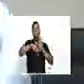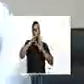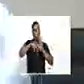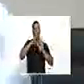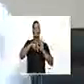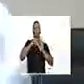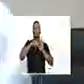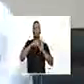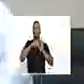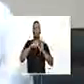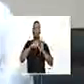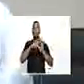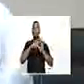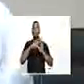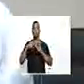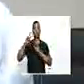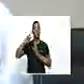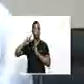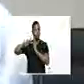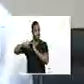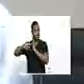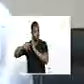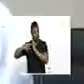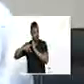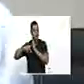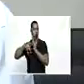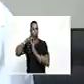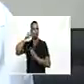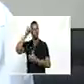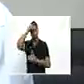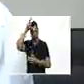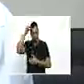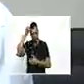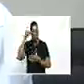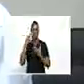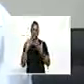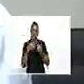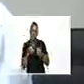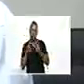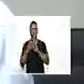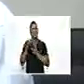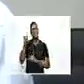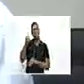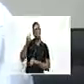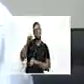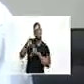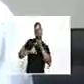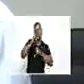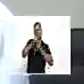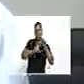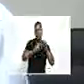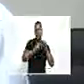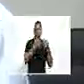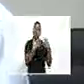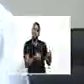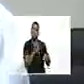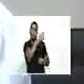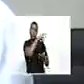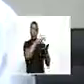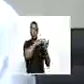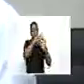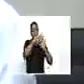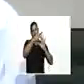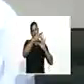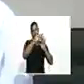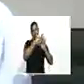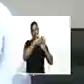pontos que o sindicato Abriu mão da sua proposta Inicial e cedeu a um ponto de pauta